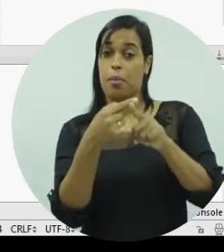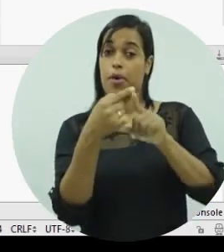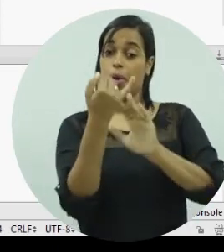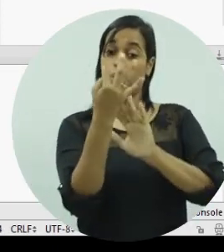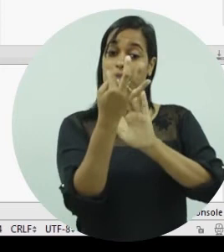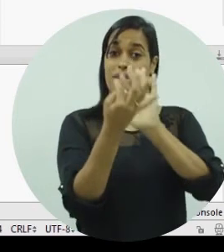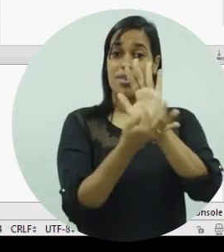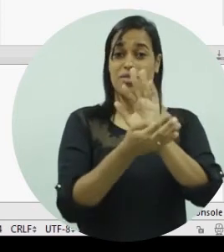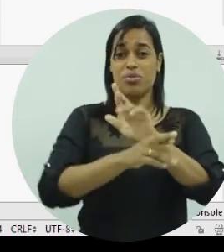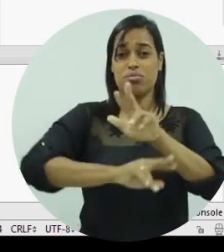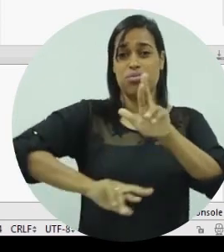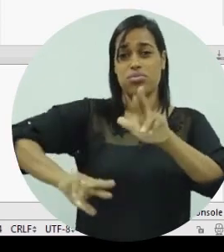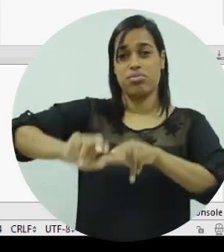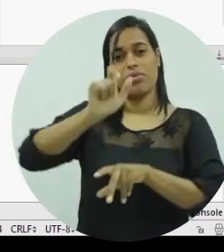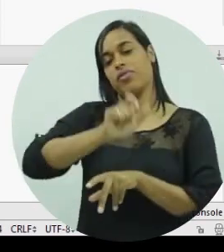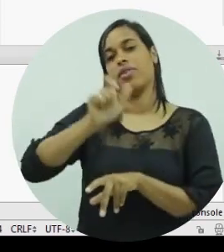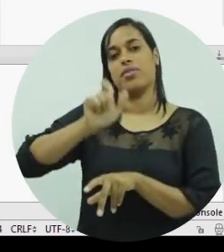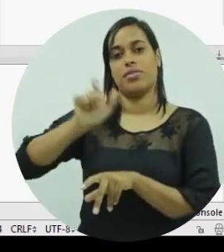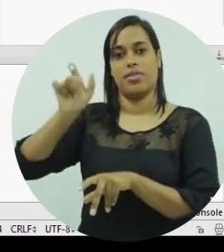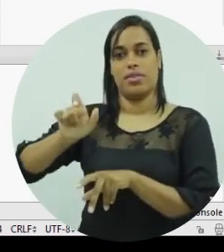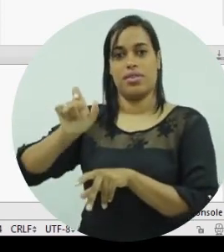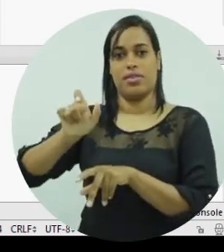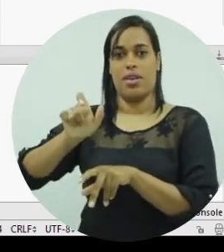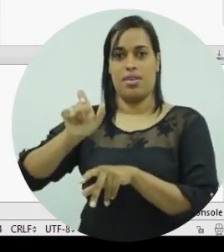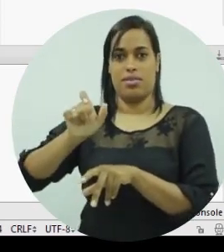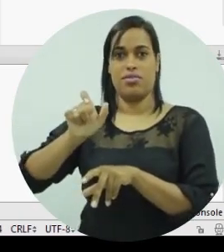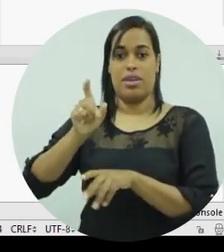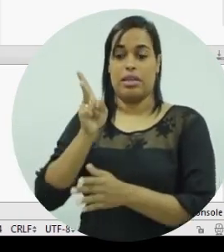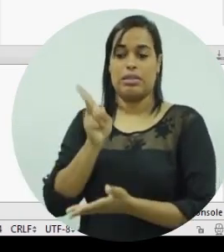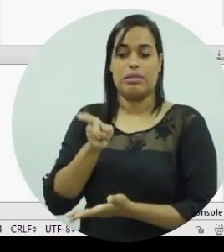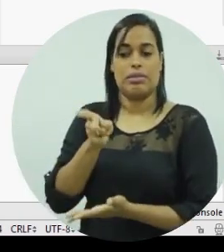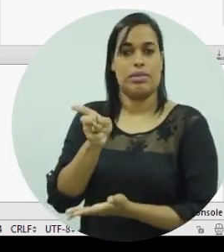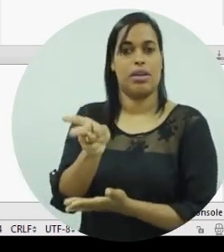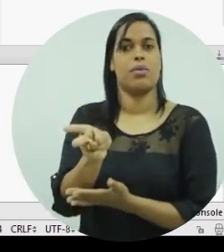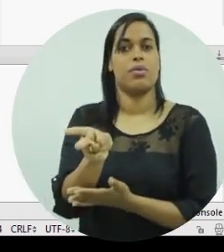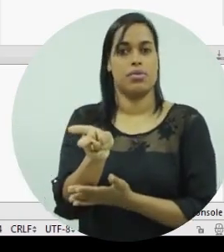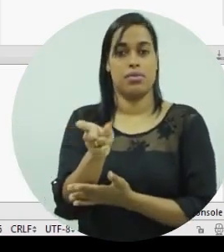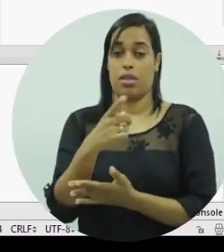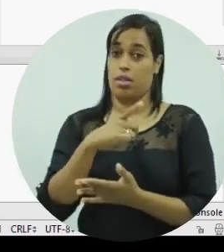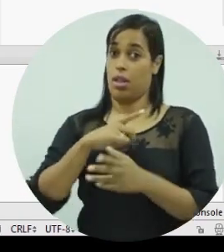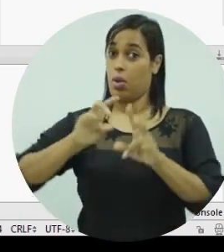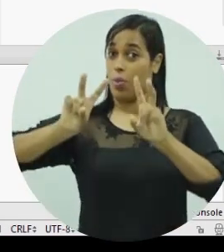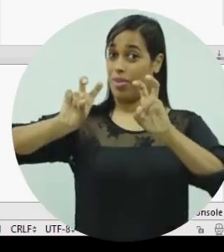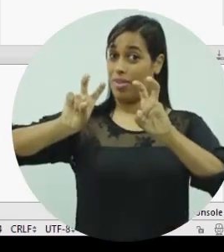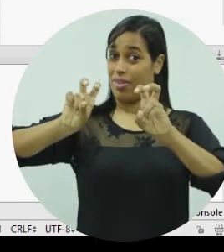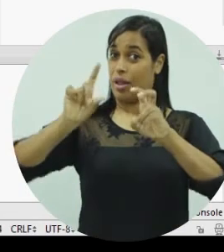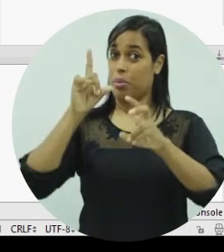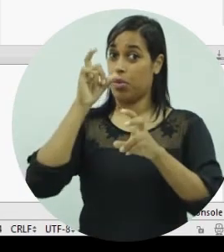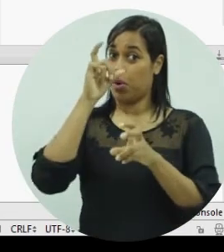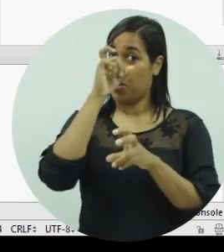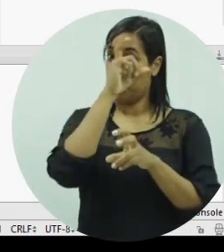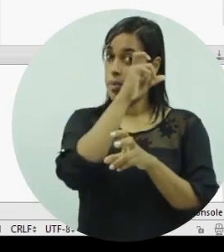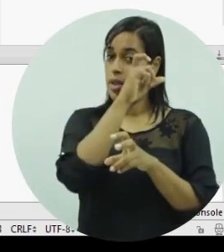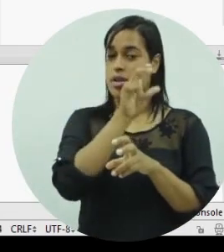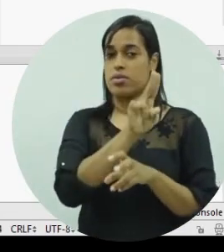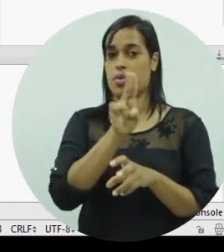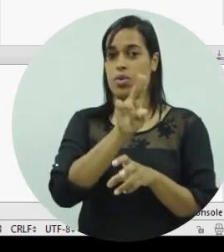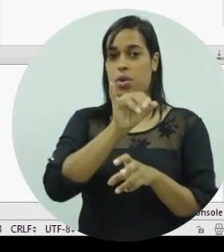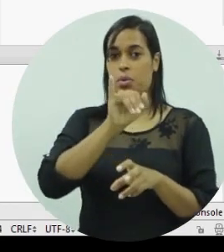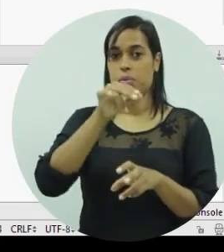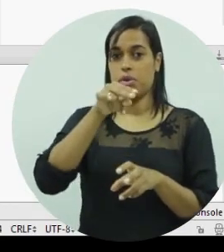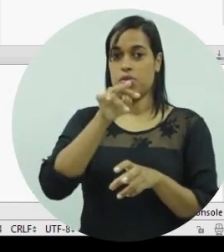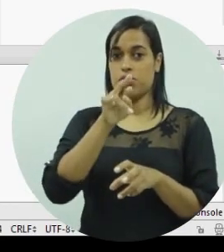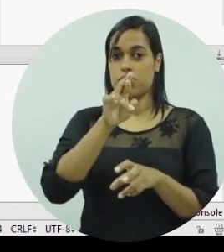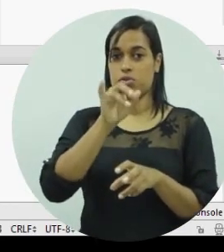uma ordem. E aí existe um tipo complexo chamado de string. Observe que até agora